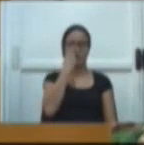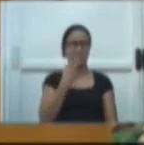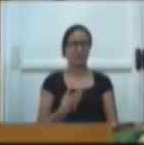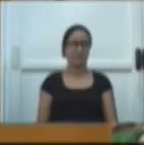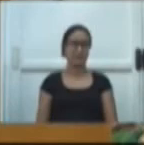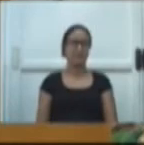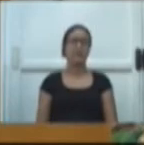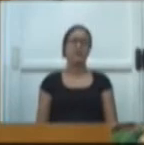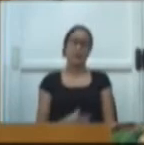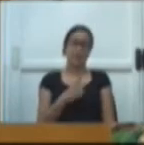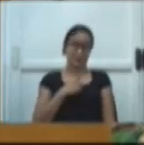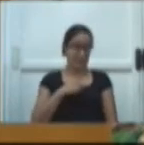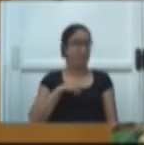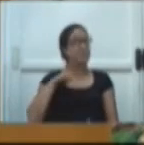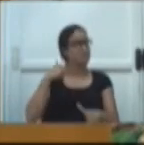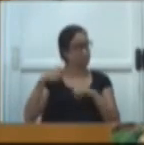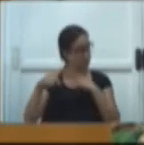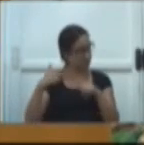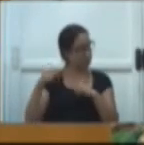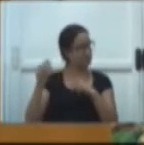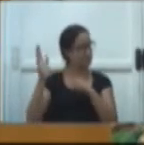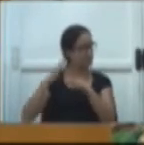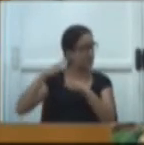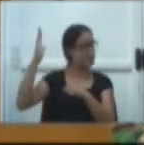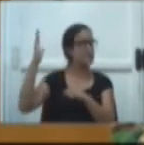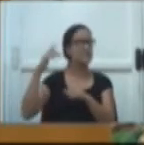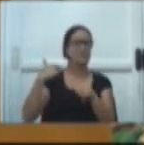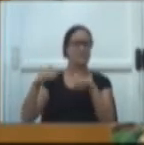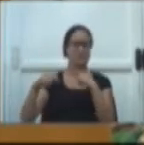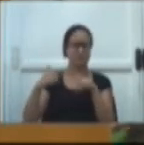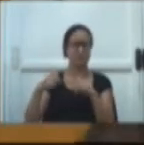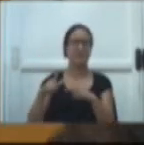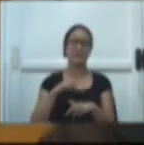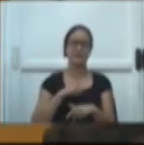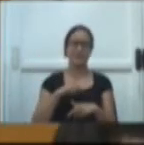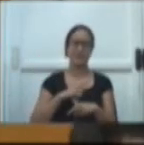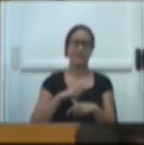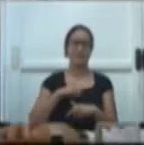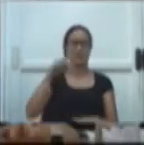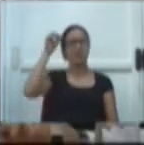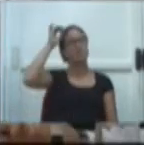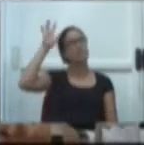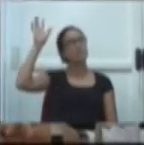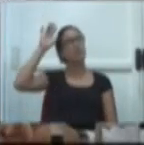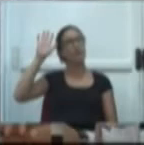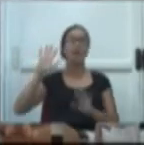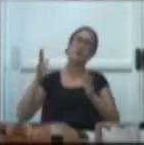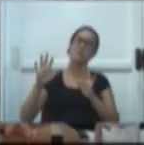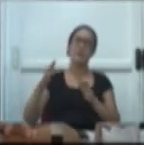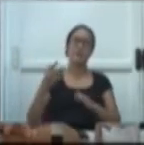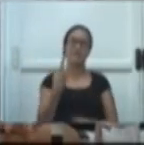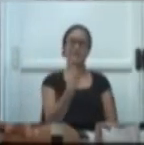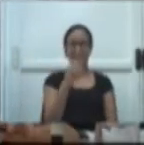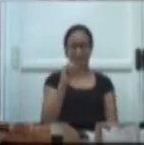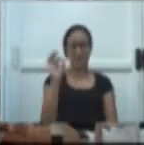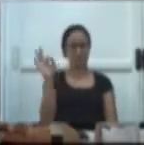temos muito ainda que trabalhar, não é? Eu sinto assim que daquele sonho talvez tenhamos realizado uns 10%, né?